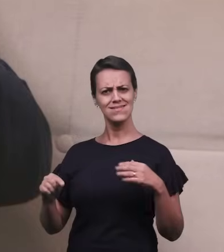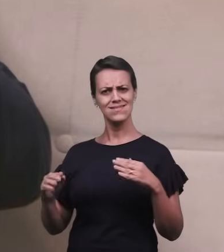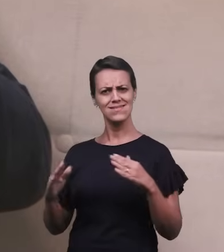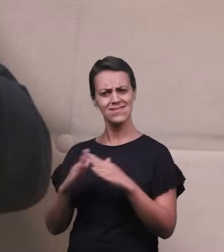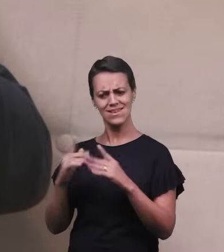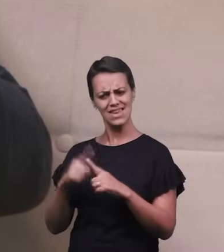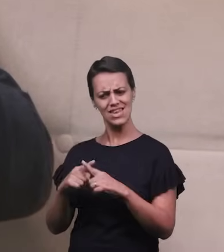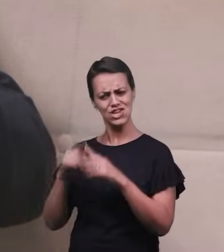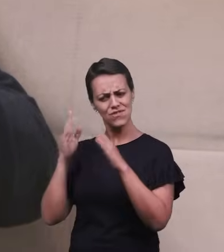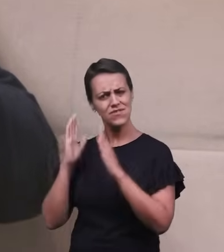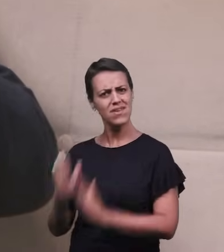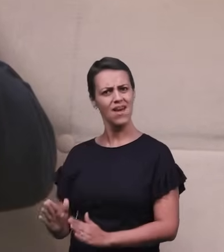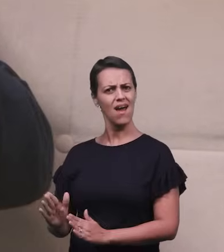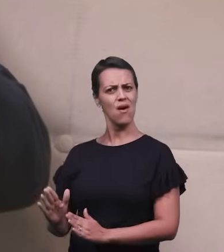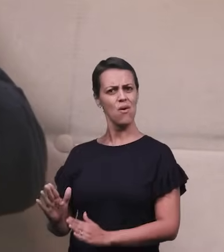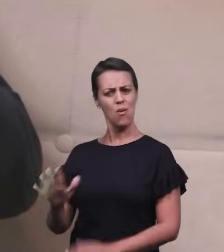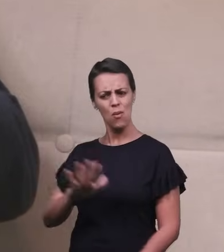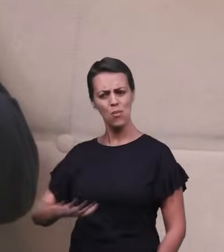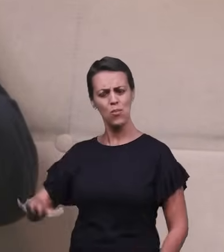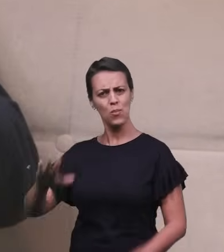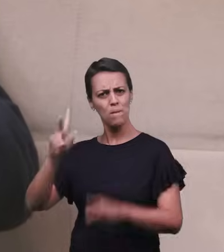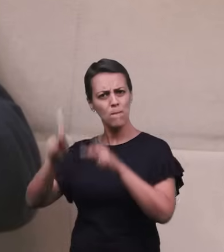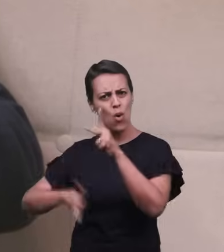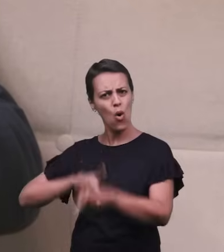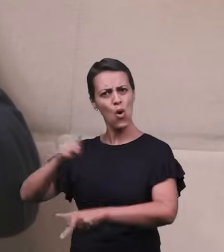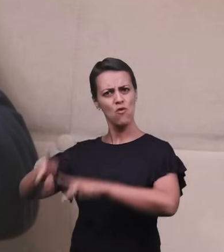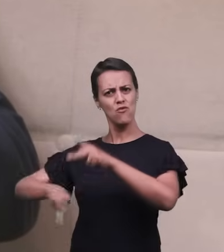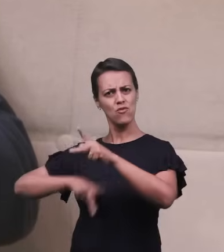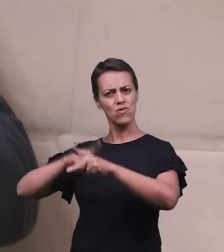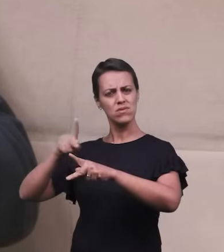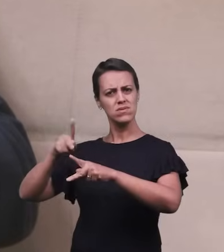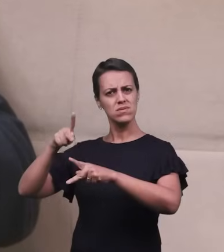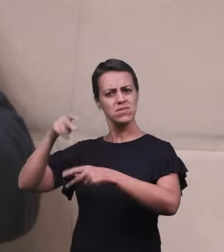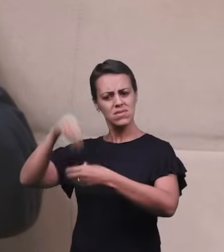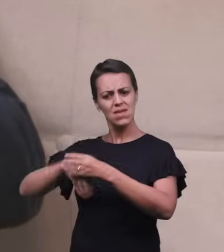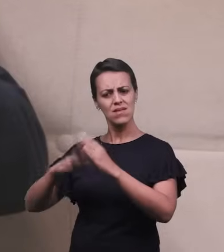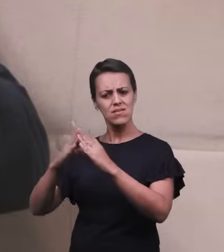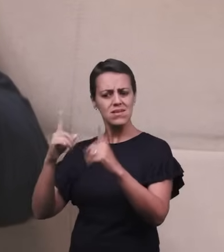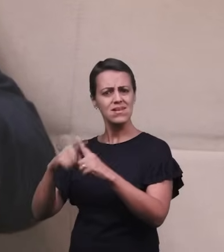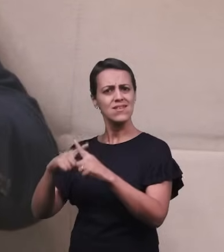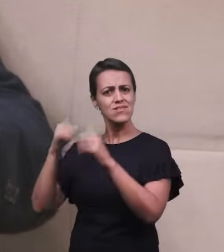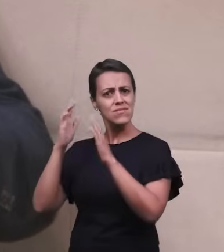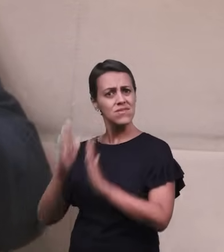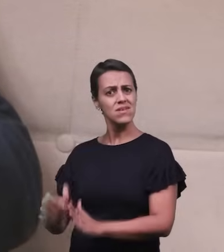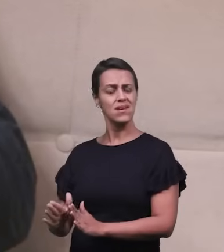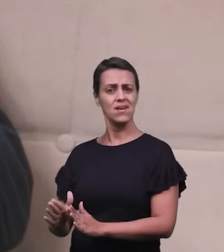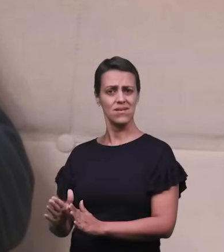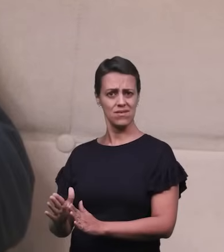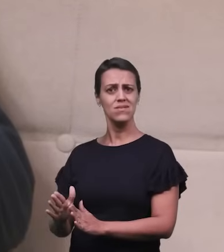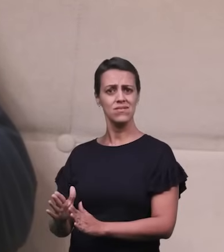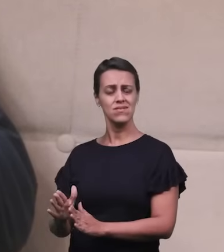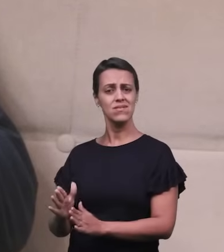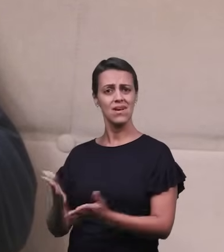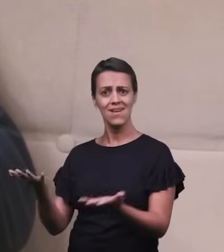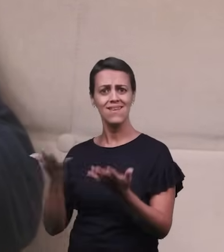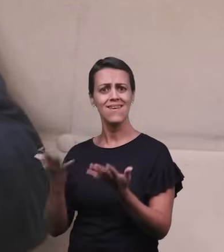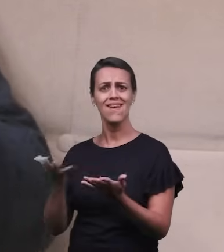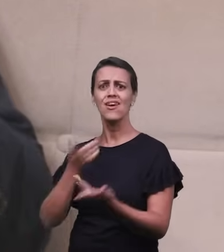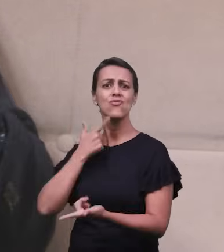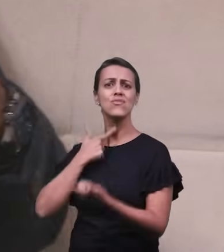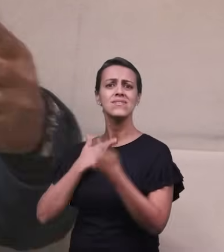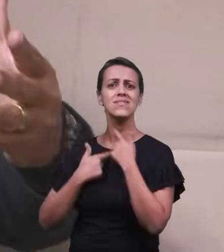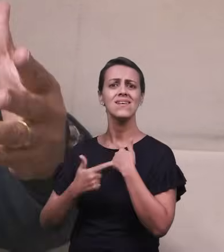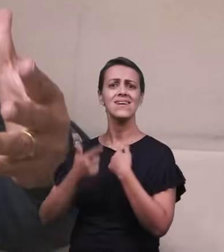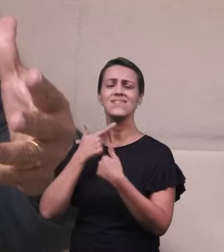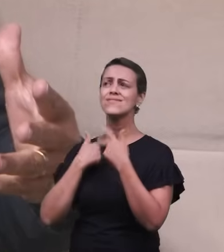igreja fiel, quer dizer, ela é conhecedora dos mistérios de Deus e daquilo que a espera na eternidade. Glória a Jesus.